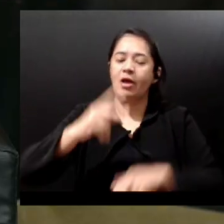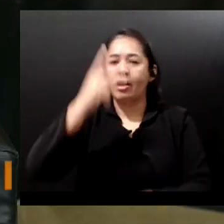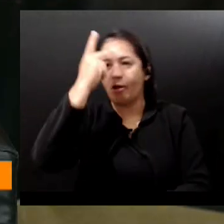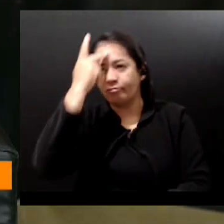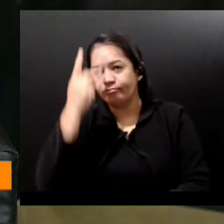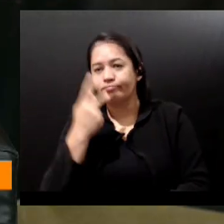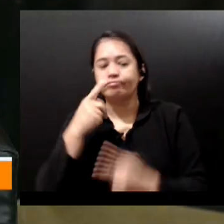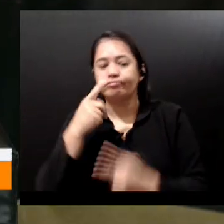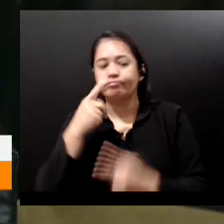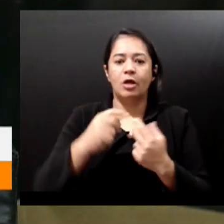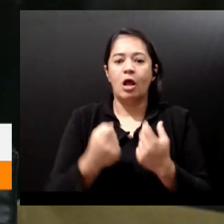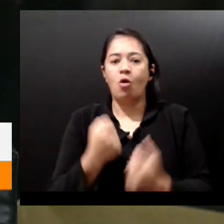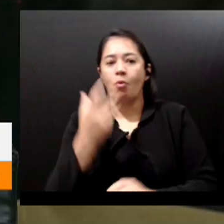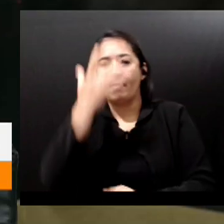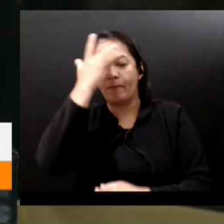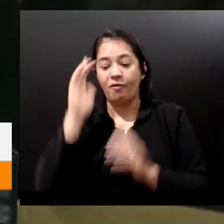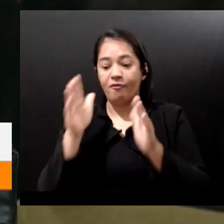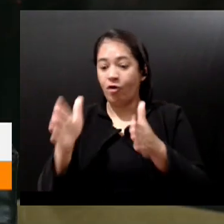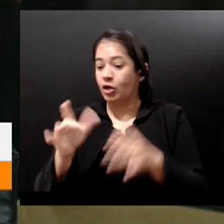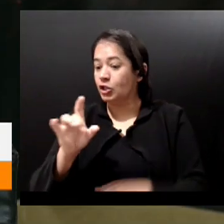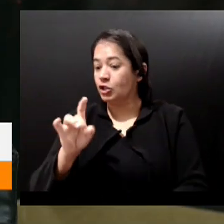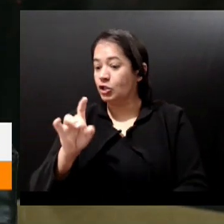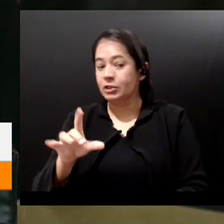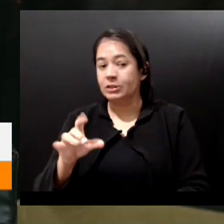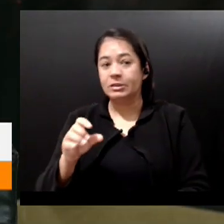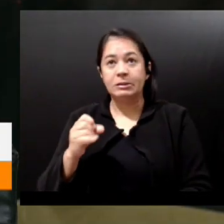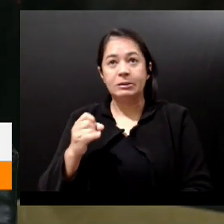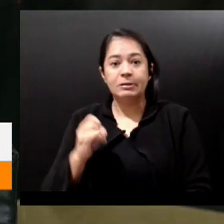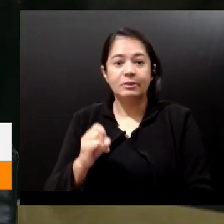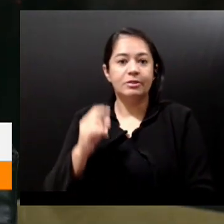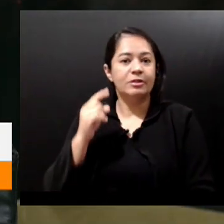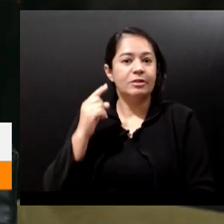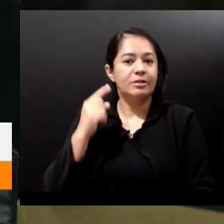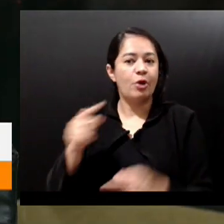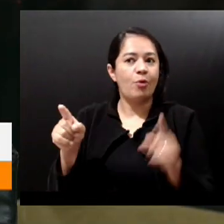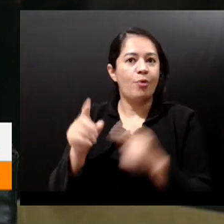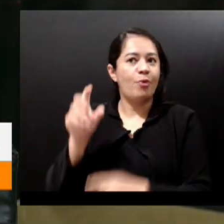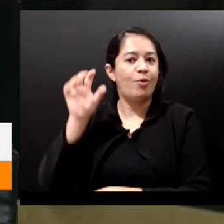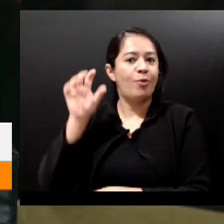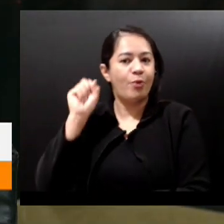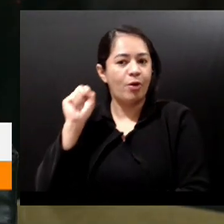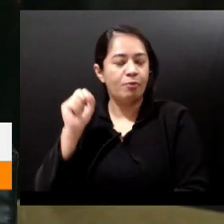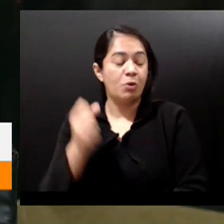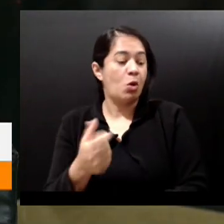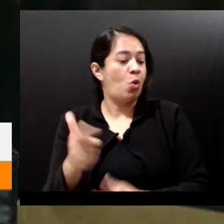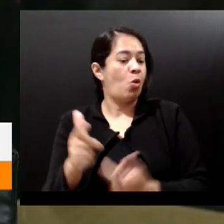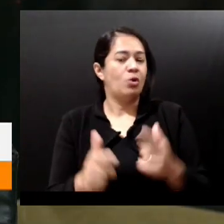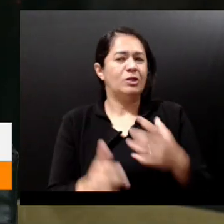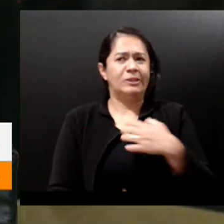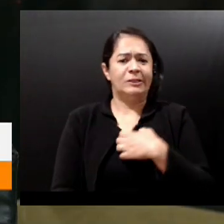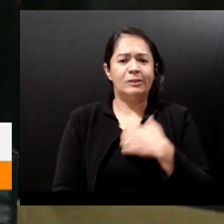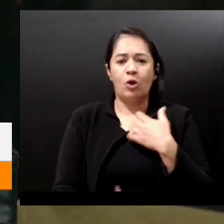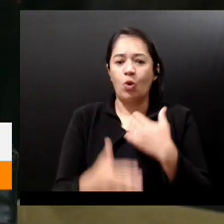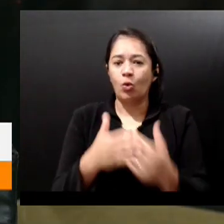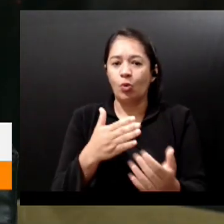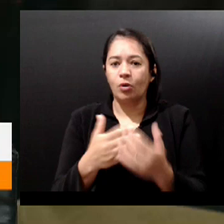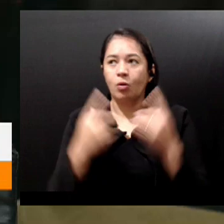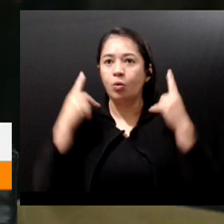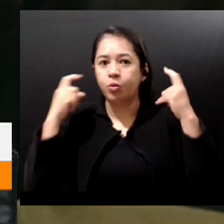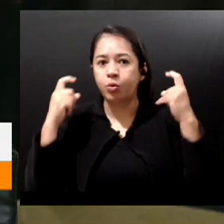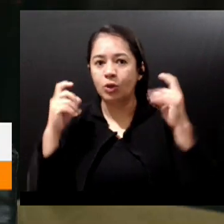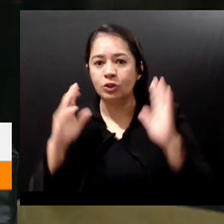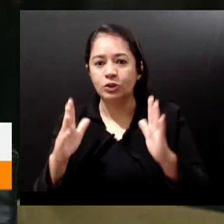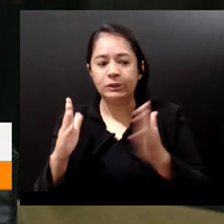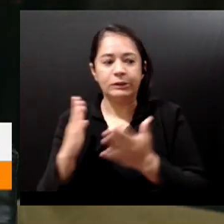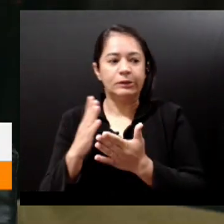concentrar enquanto ouvem um tipo de música específico. Outras sentem que qualquer ruído as desconcentra.